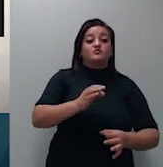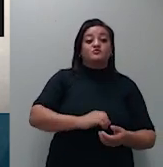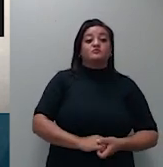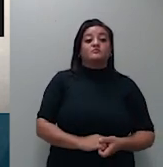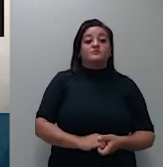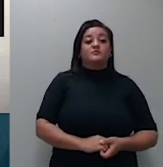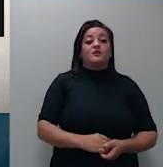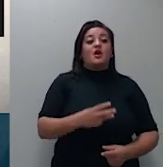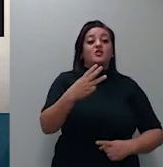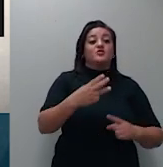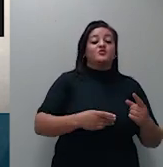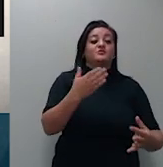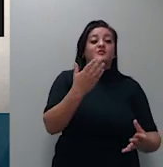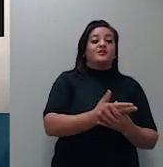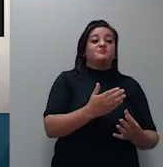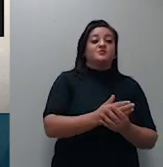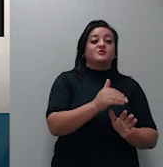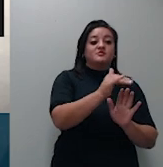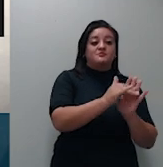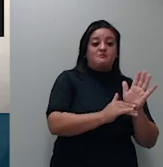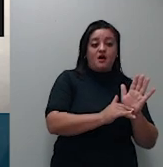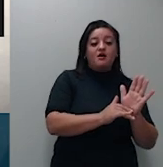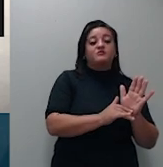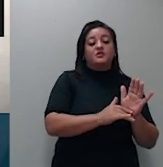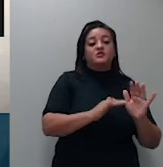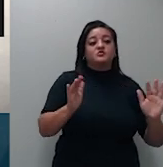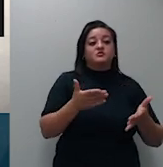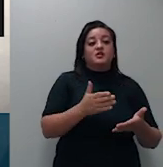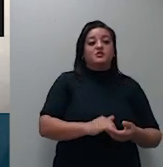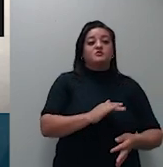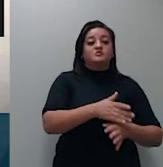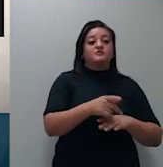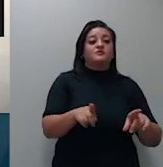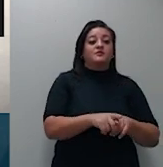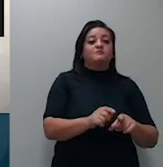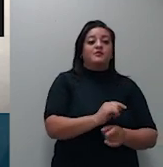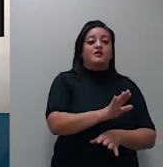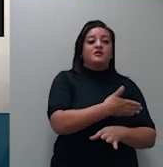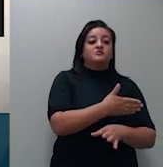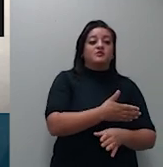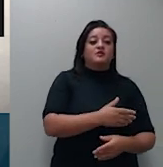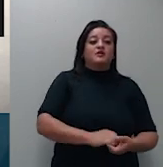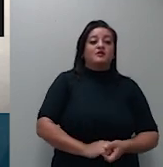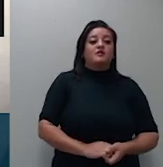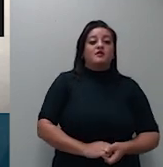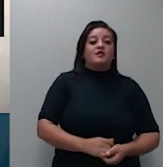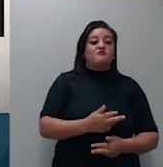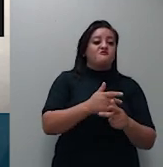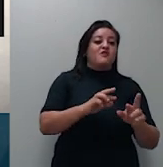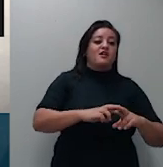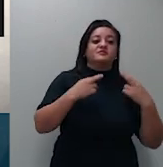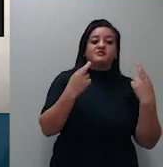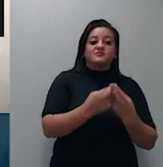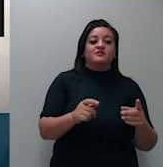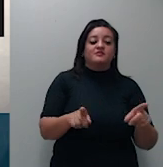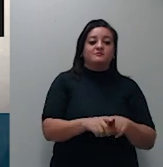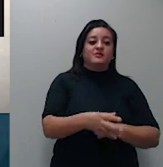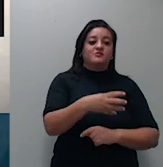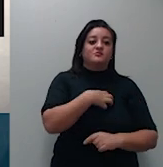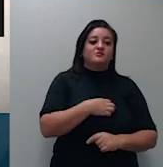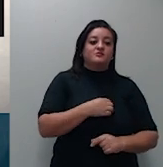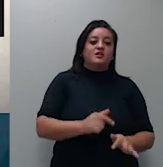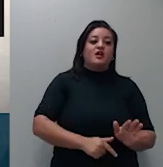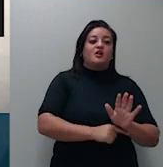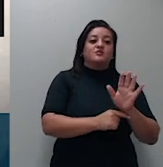processos em Pauta foram adiados por seções e modo a contribuir para a